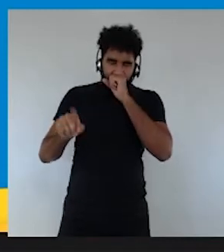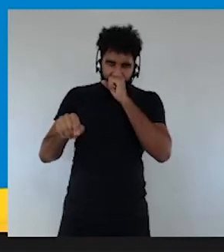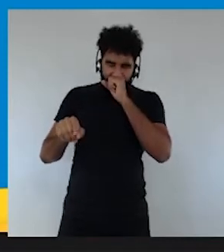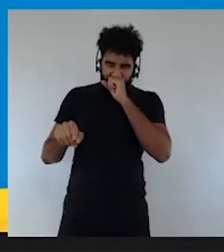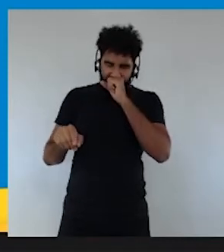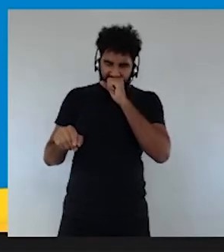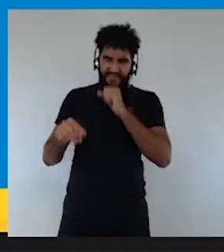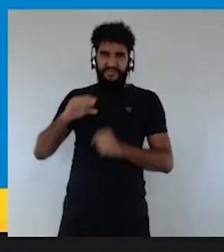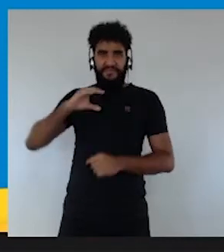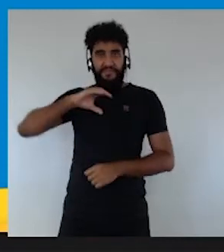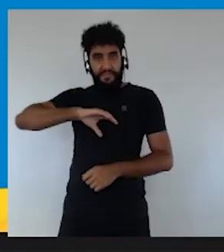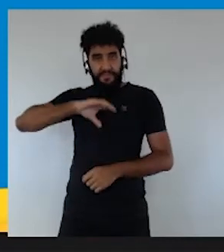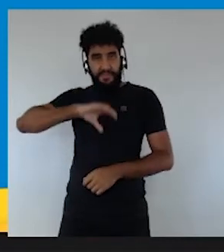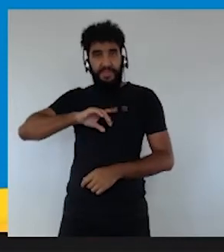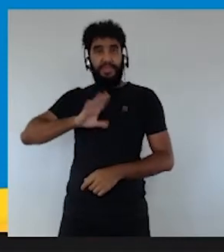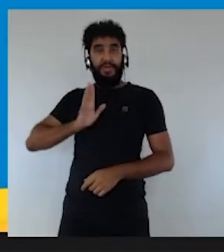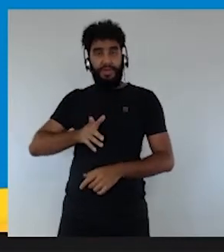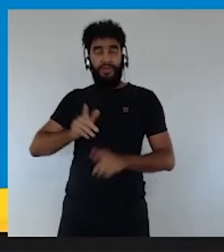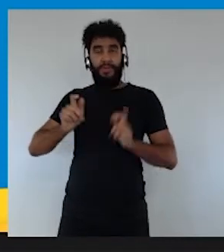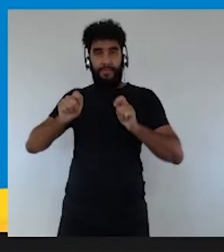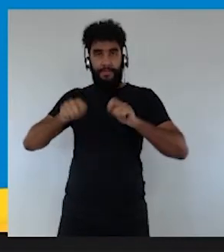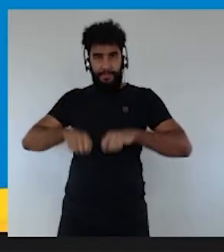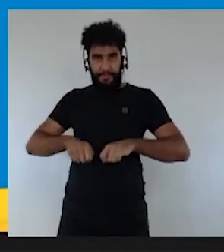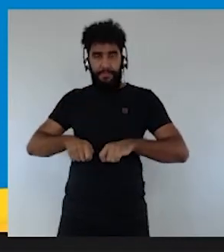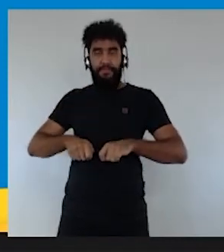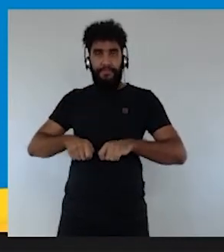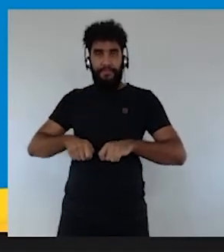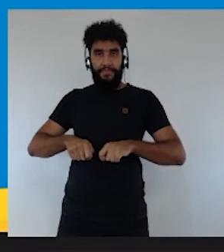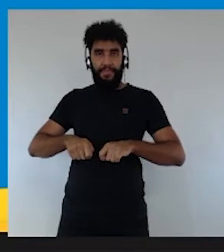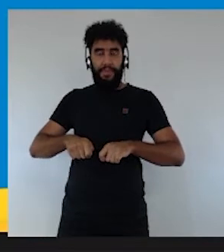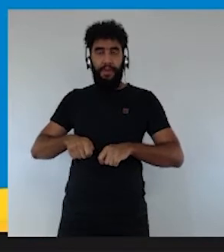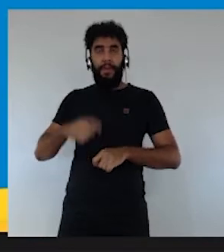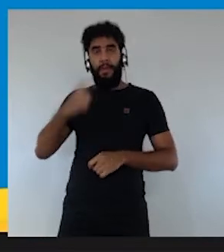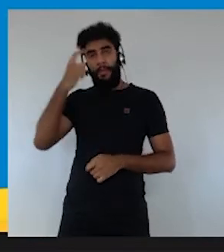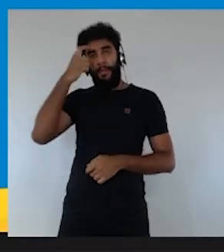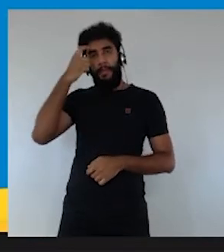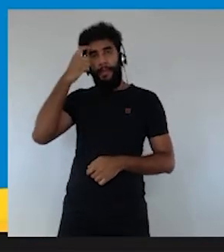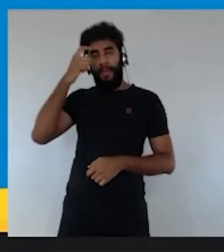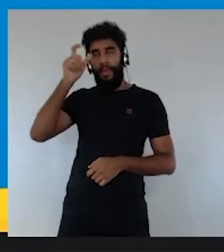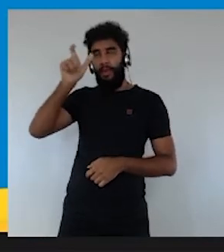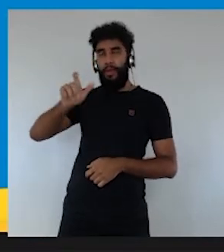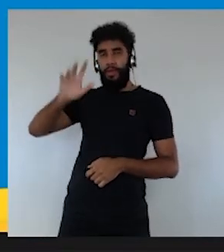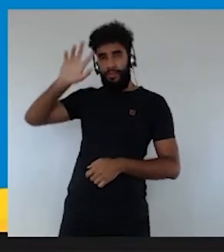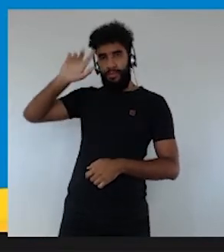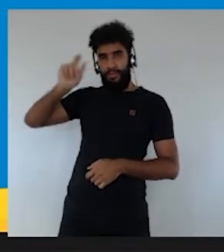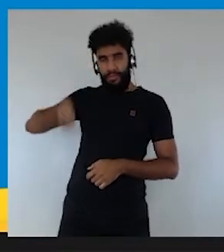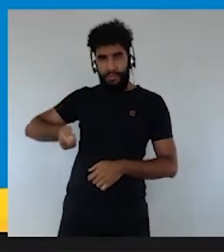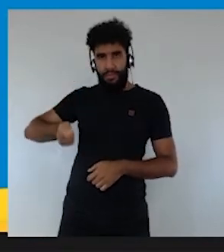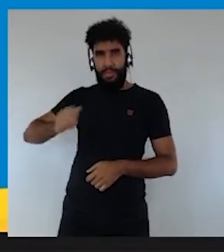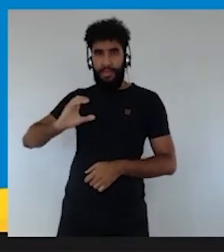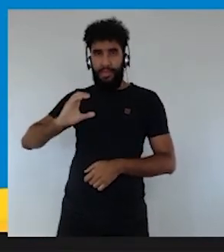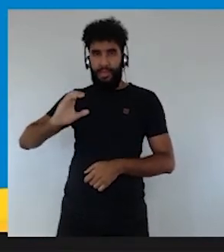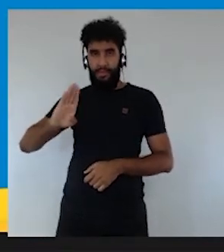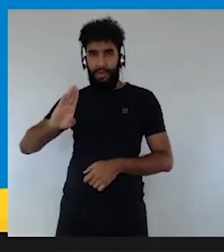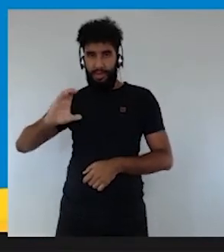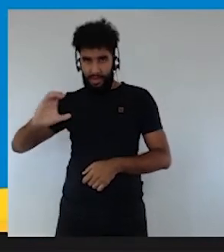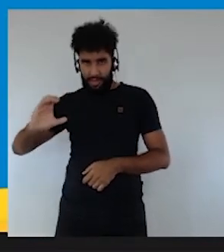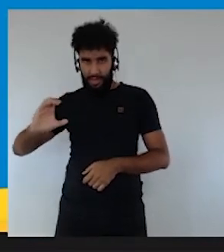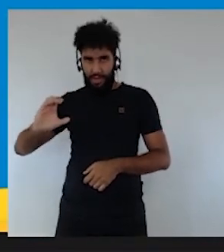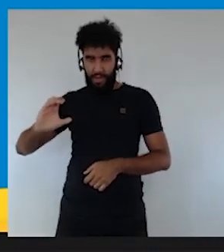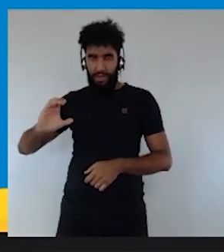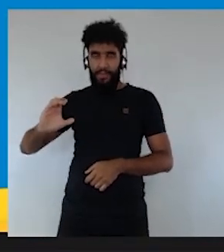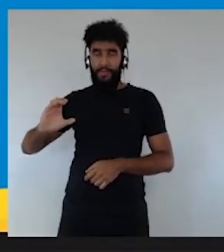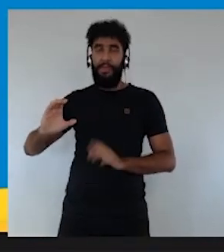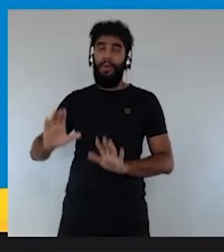em português, e elas são adequadas tanto para pensar na arbitragem administrada pela CANSA-CBC, que, aliás, vai fazer esse trabalho por